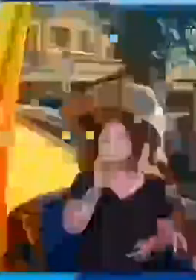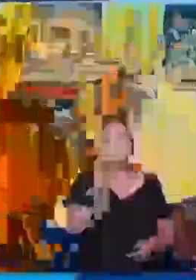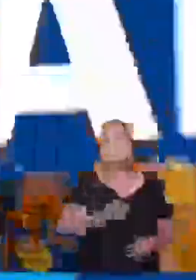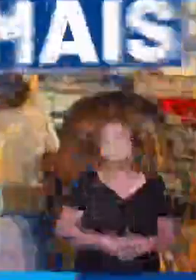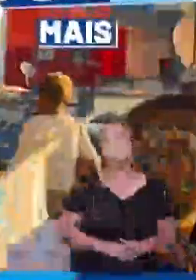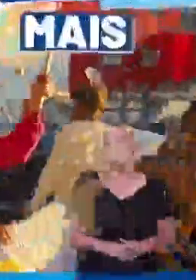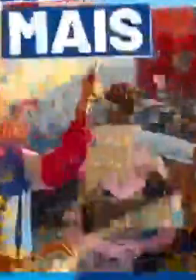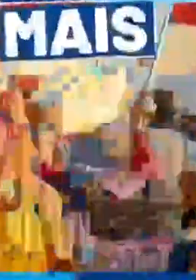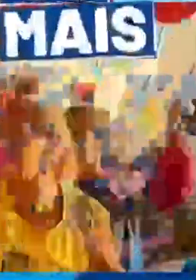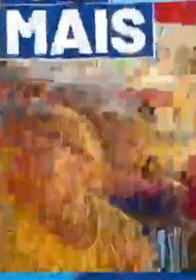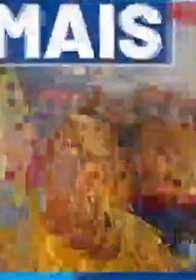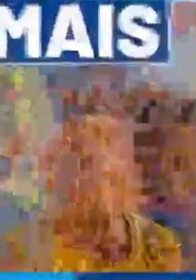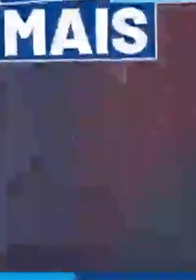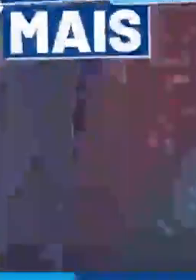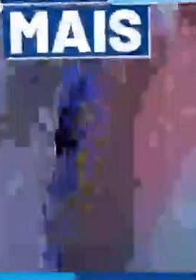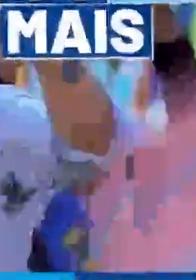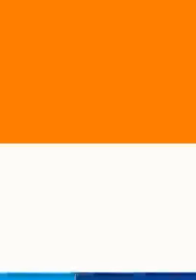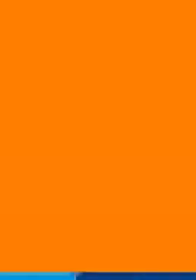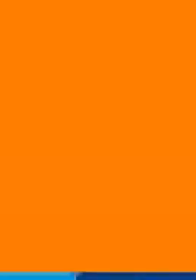Poços pode muito mais.